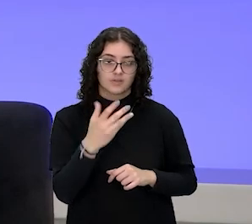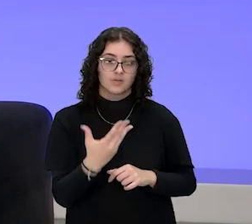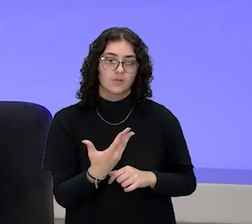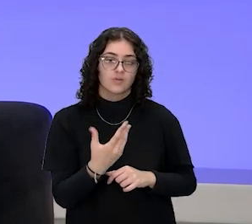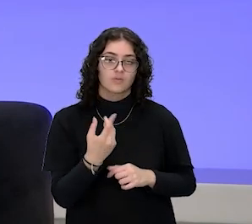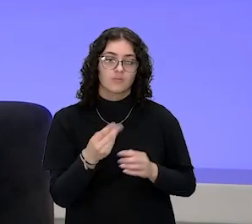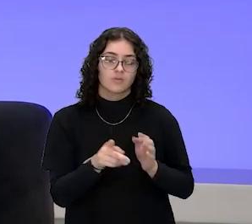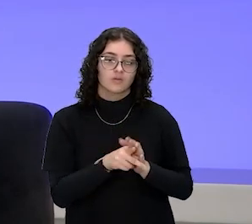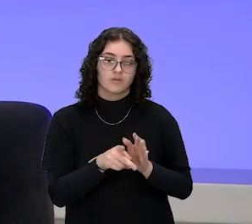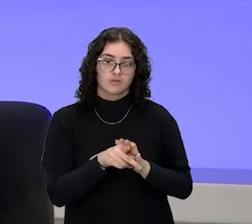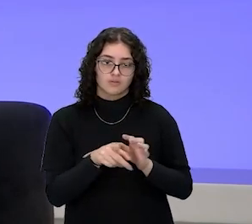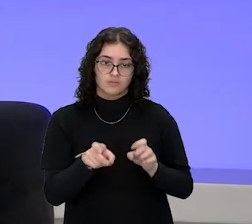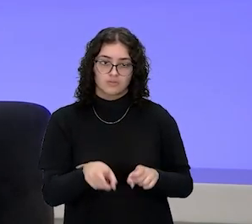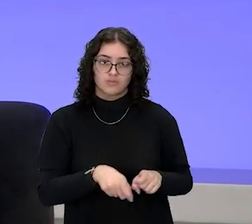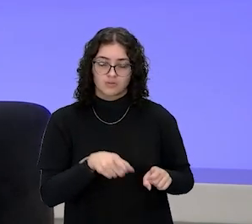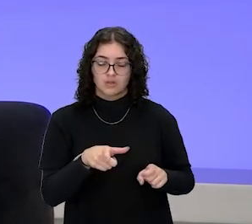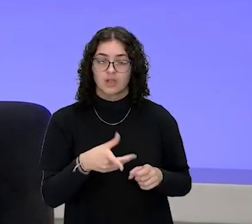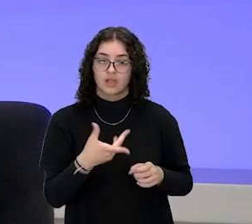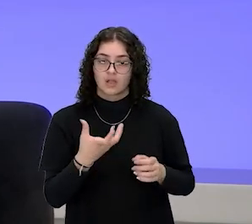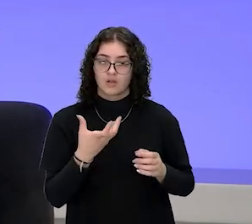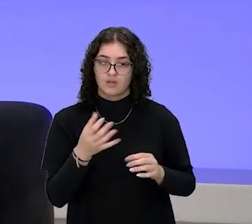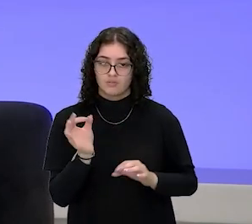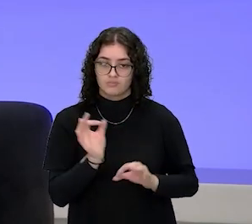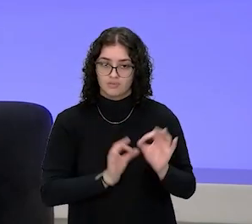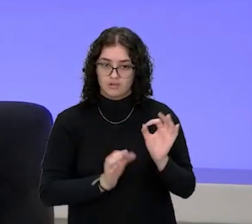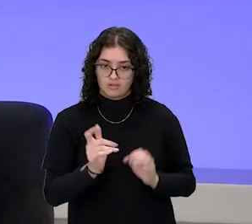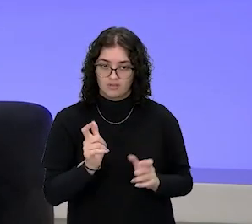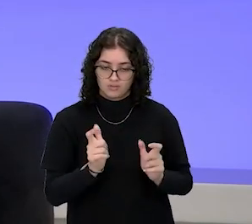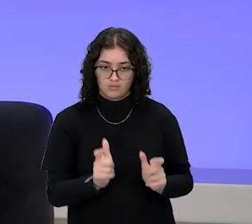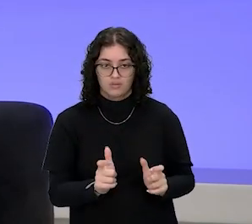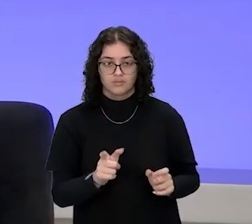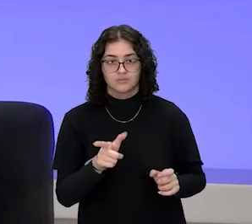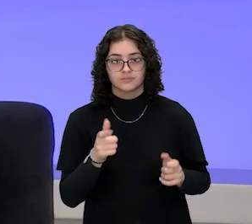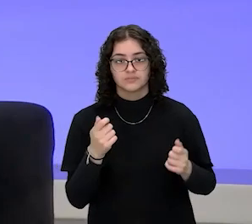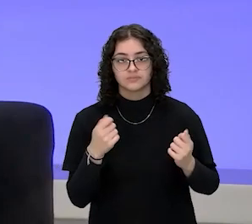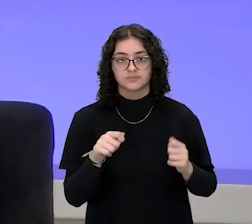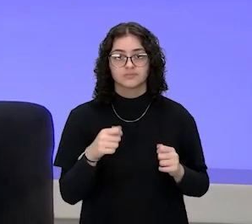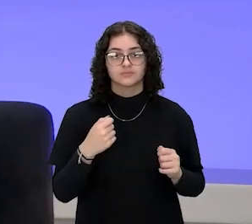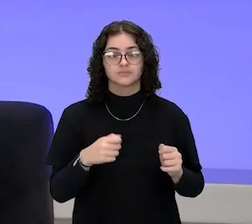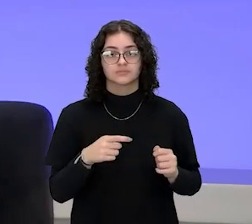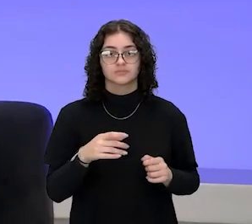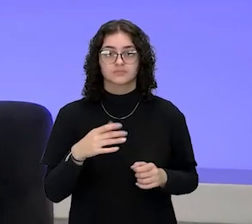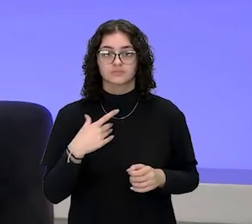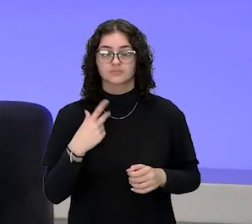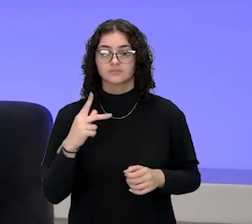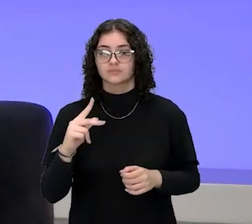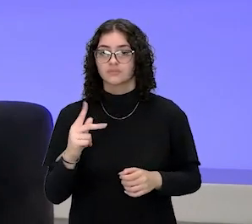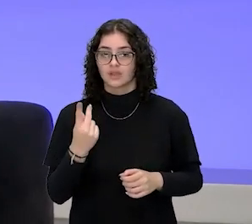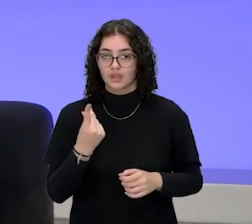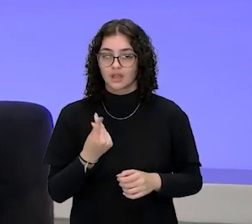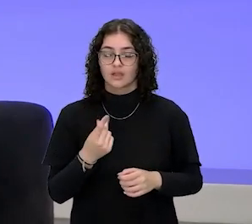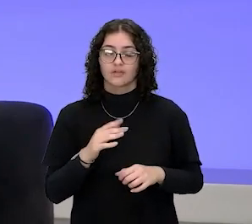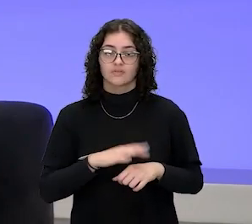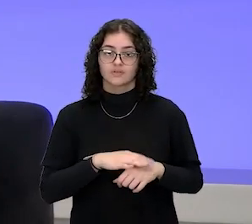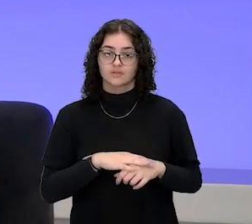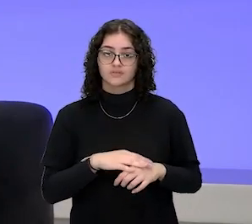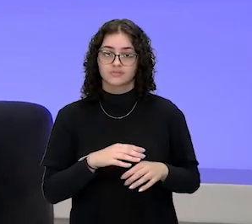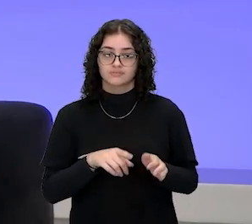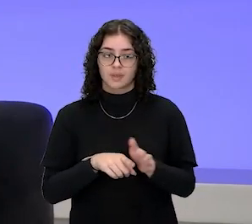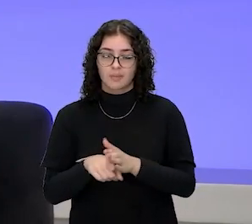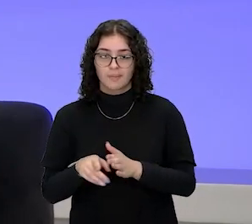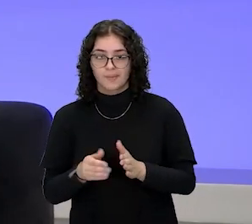de agricultura você quer colocar naquele local, você vai ter que fazer uma correção de pH naquele